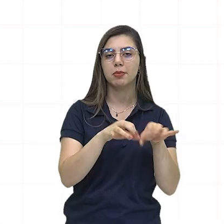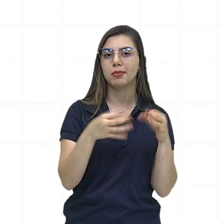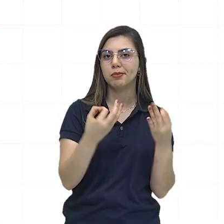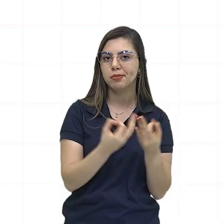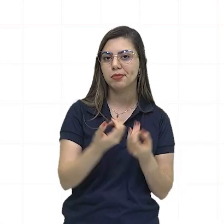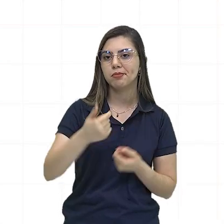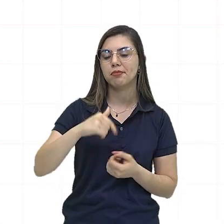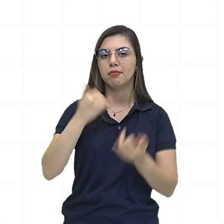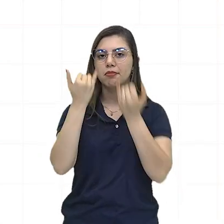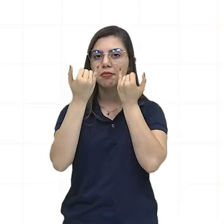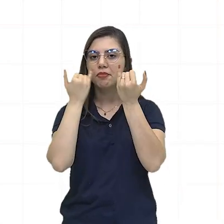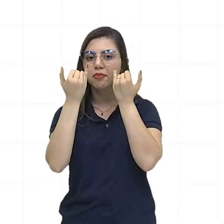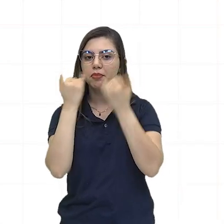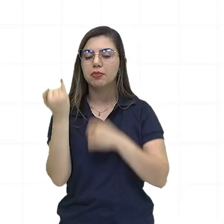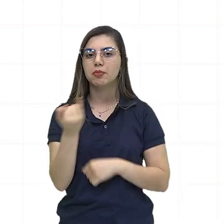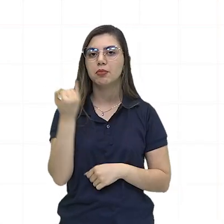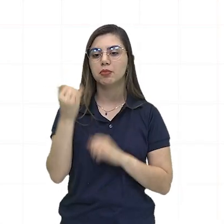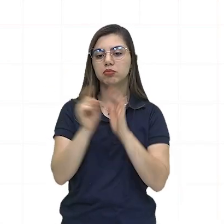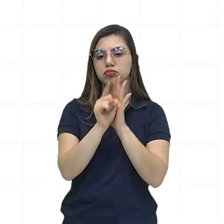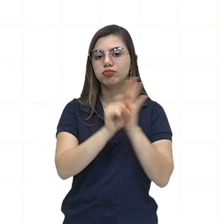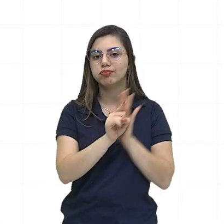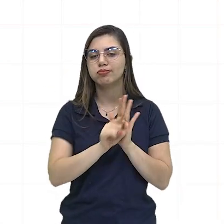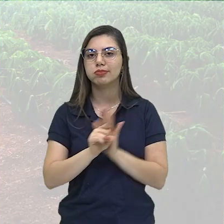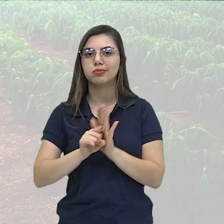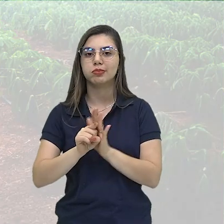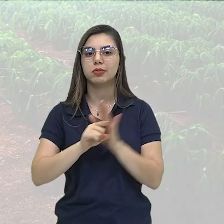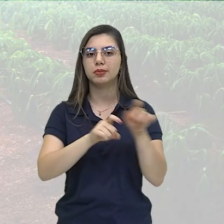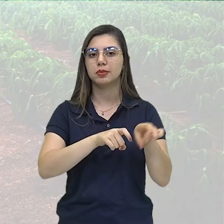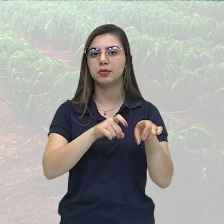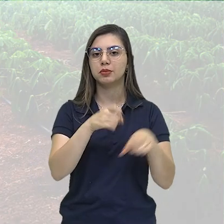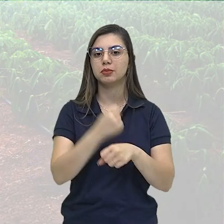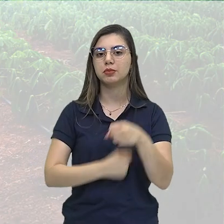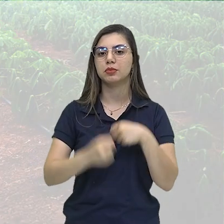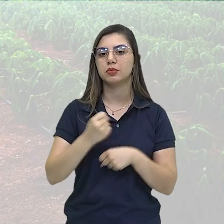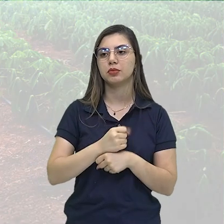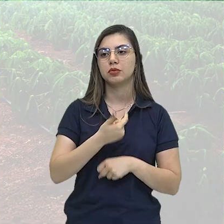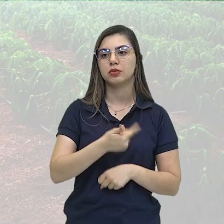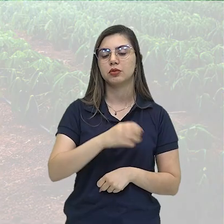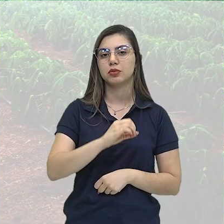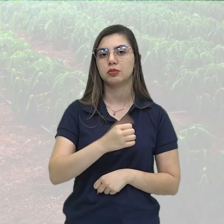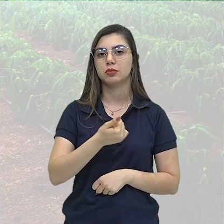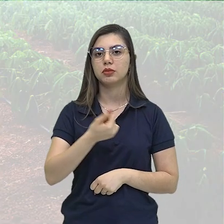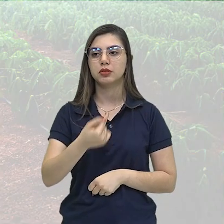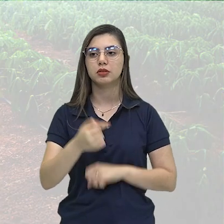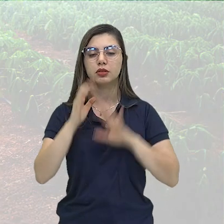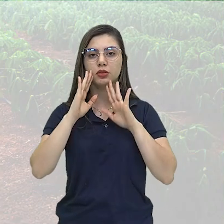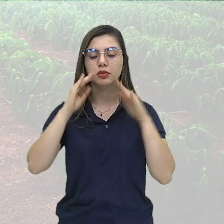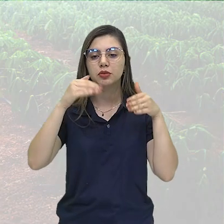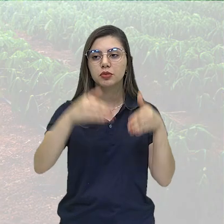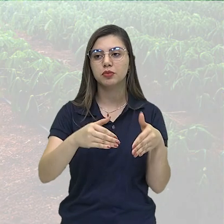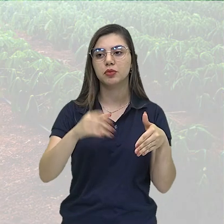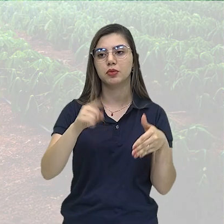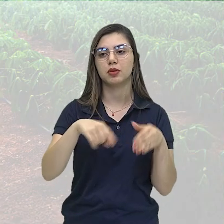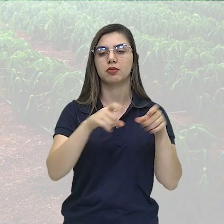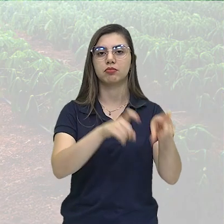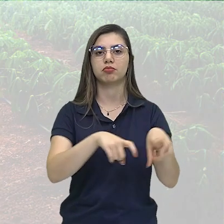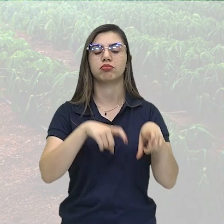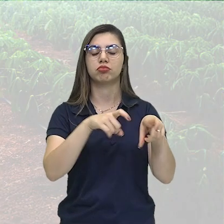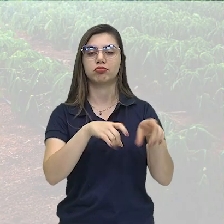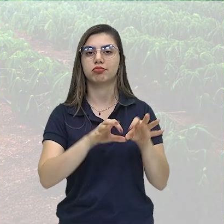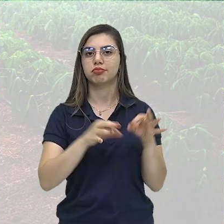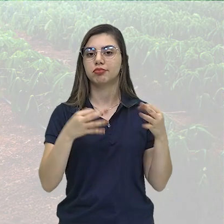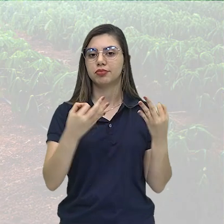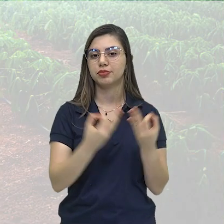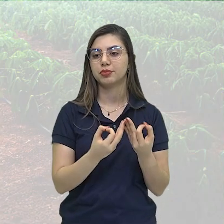importantes sobre o Censo Agropecuário de 2017, voltados aí para a questão da agricultura